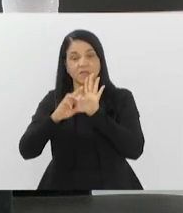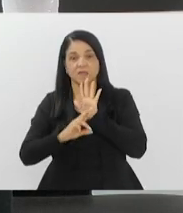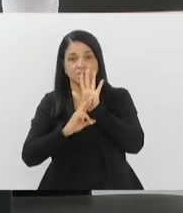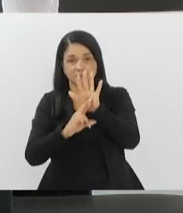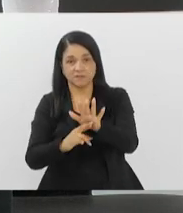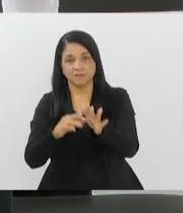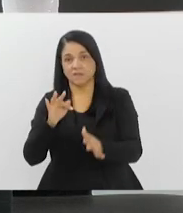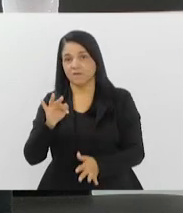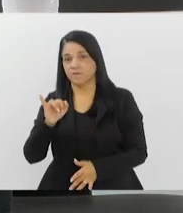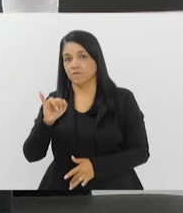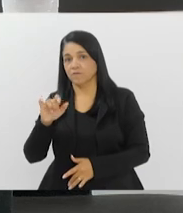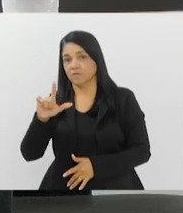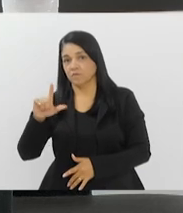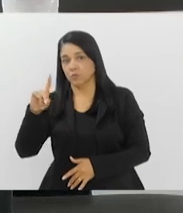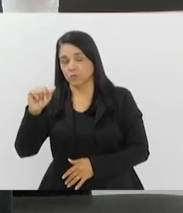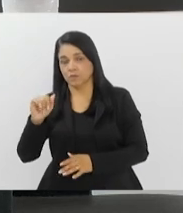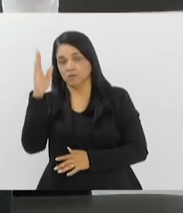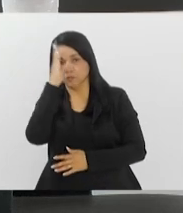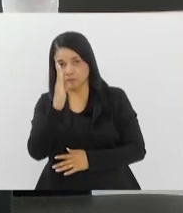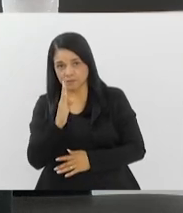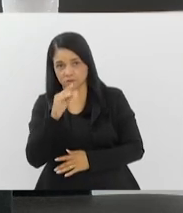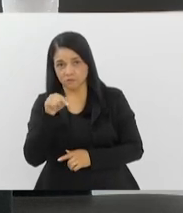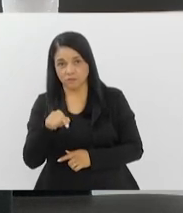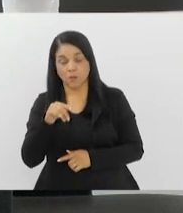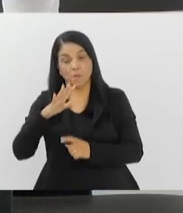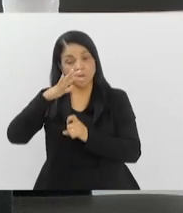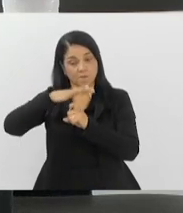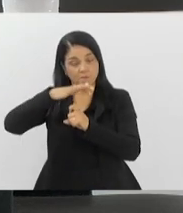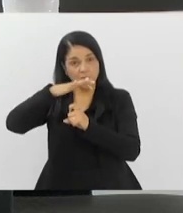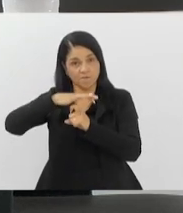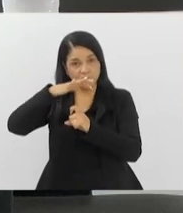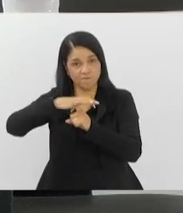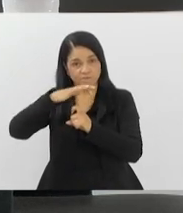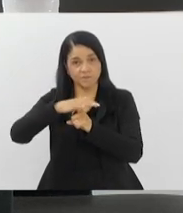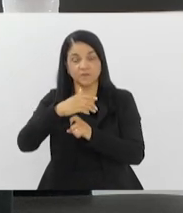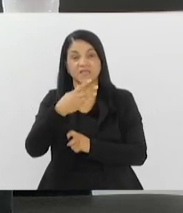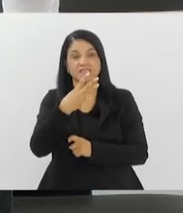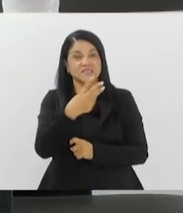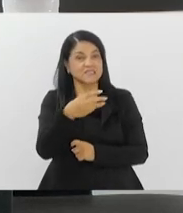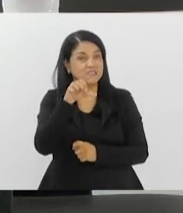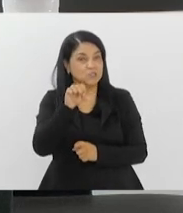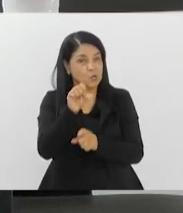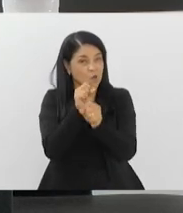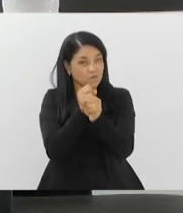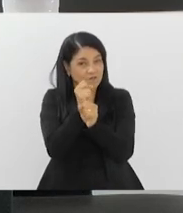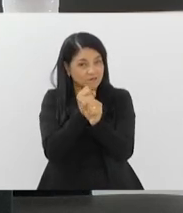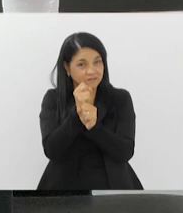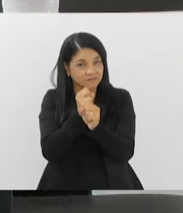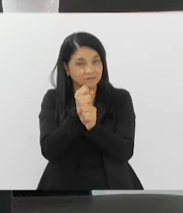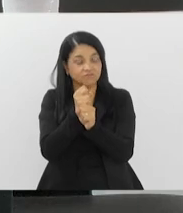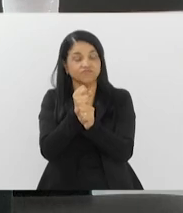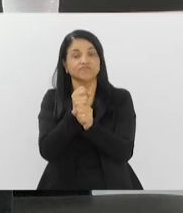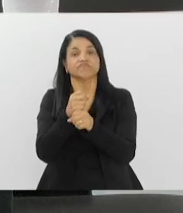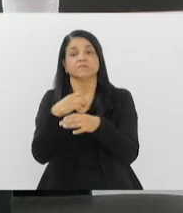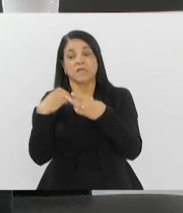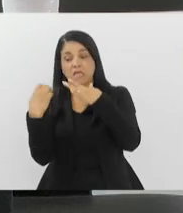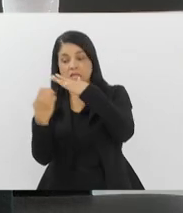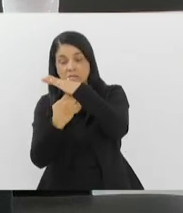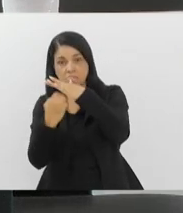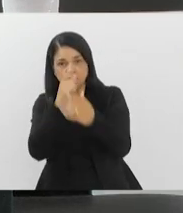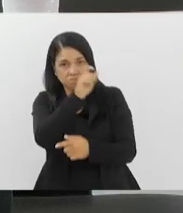FILDA no Brasil. A FILDA é uma feira que existe há 39 anos, que leva empresários que